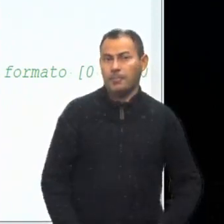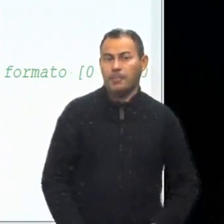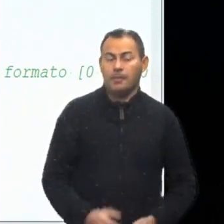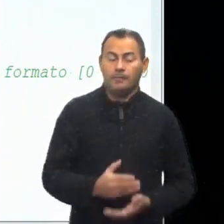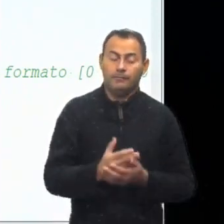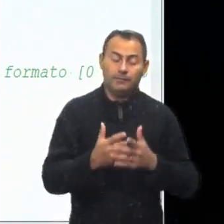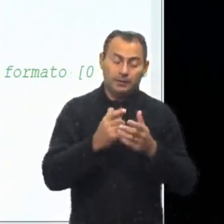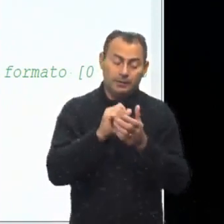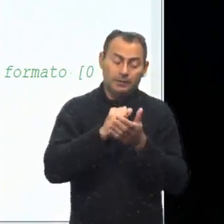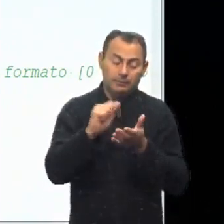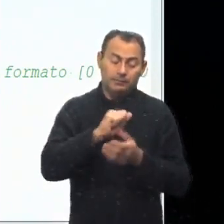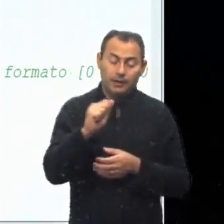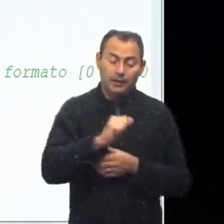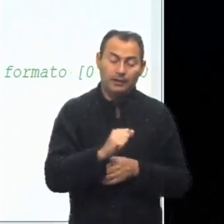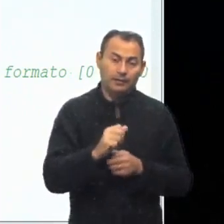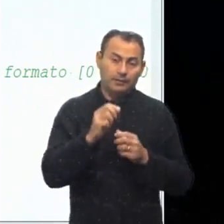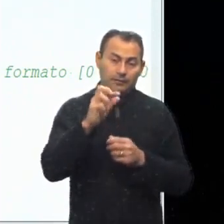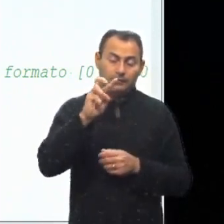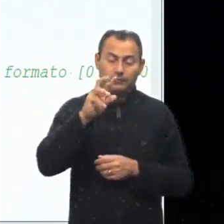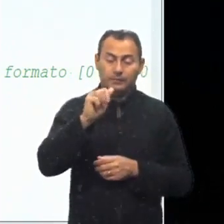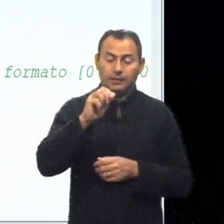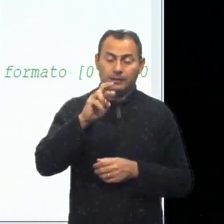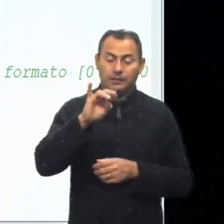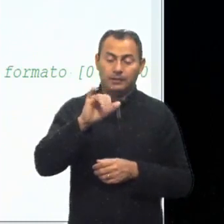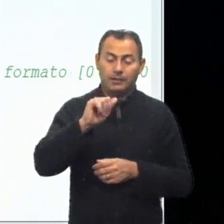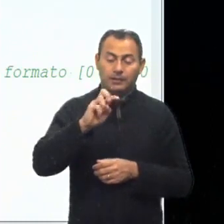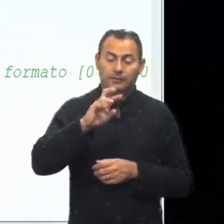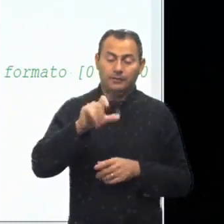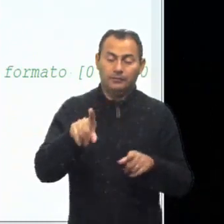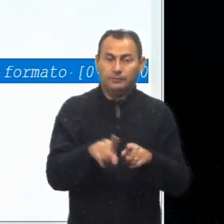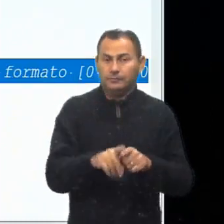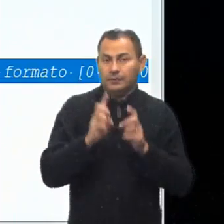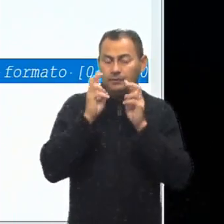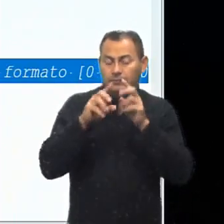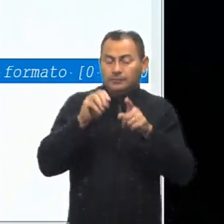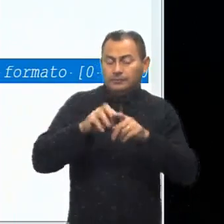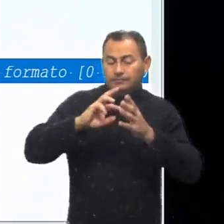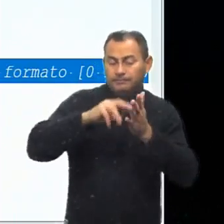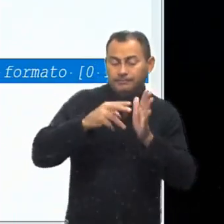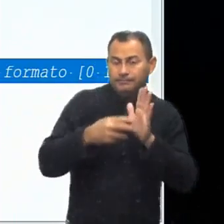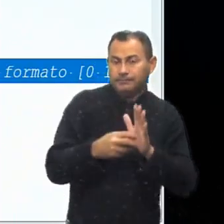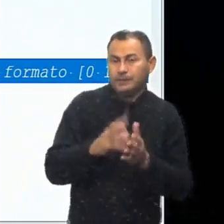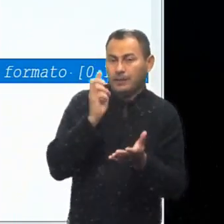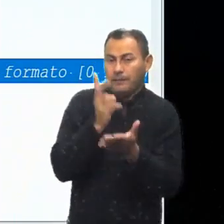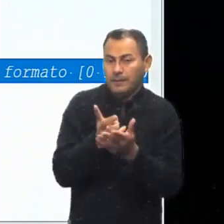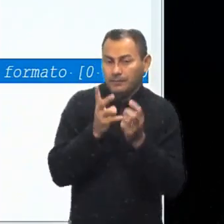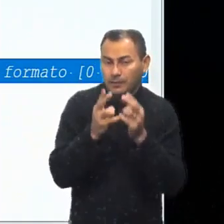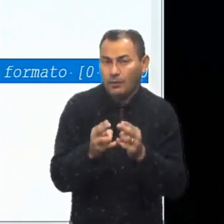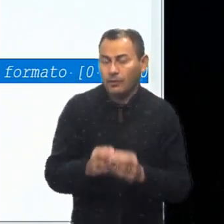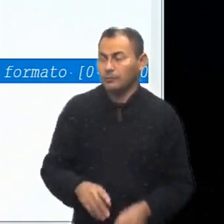Parte de limpar a variável, limpar a tela, definição das variáveis, ela vai ser a mesma.